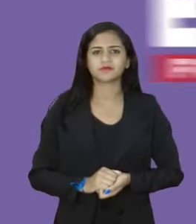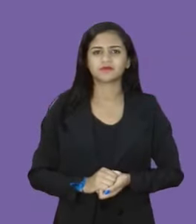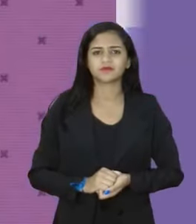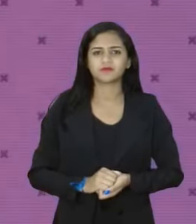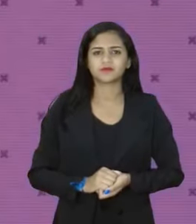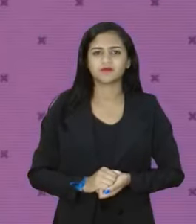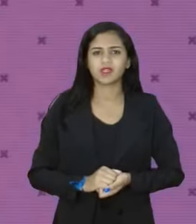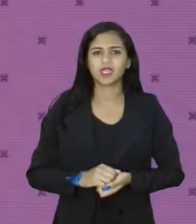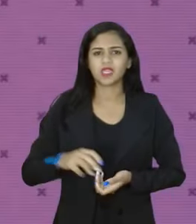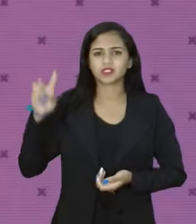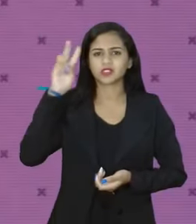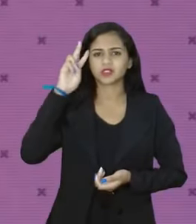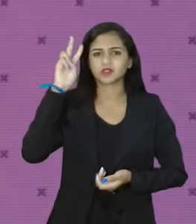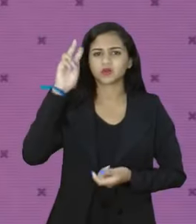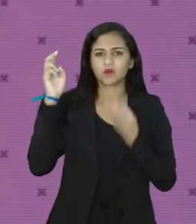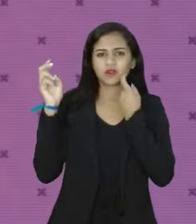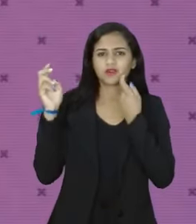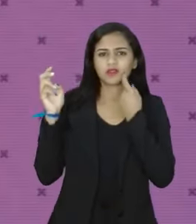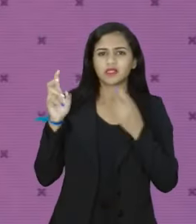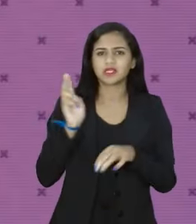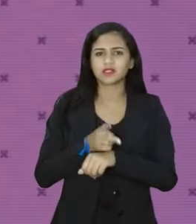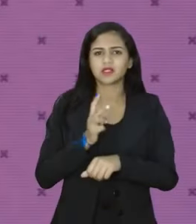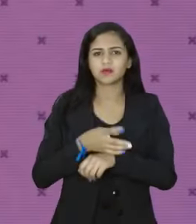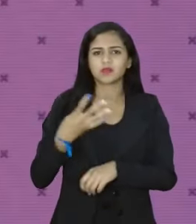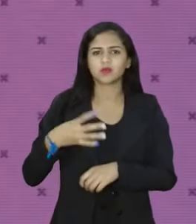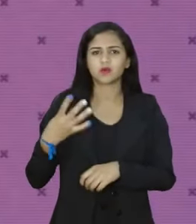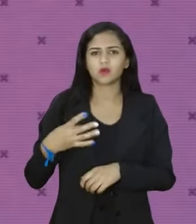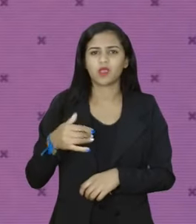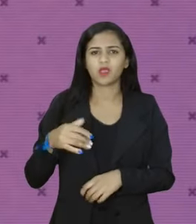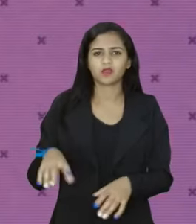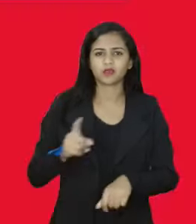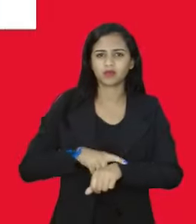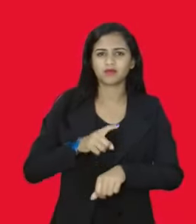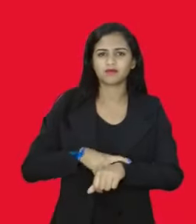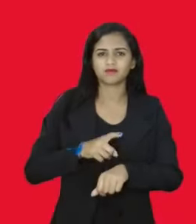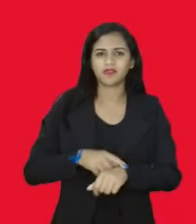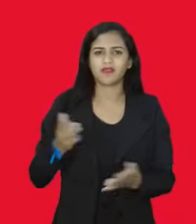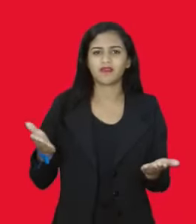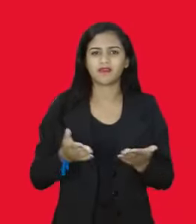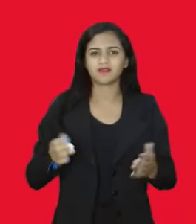É de segunda a sexta-feira, sempre às 4 horas da tarde, aqui na TVPT.